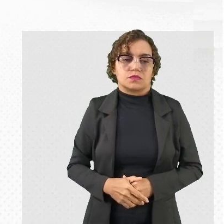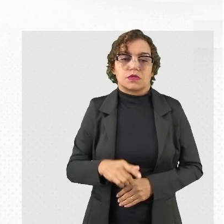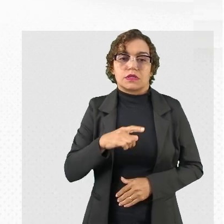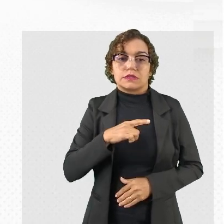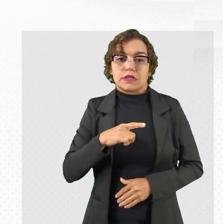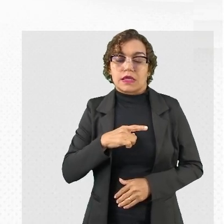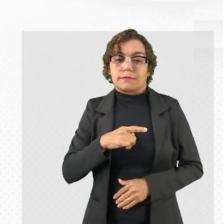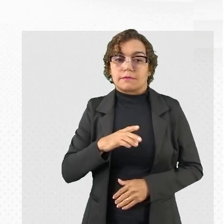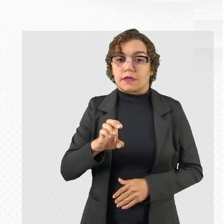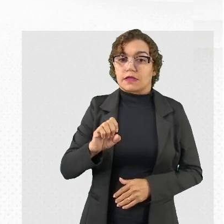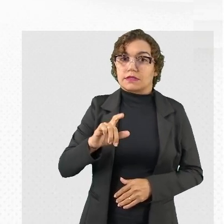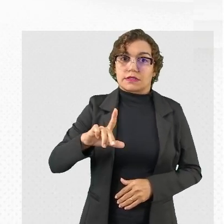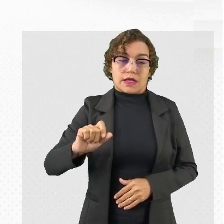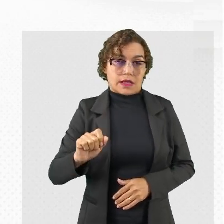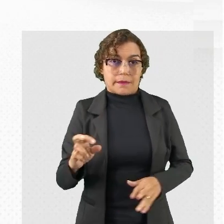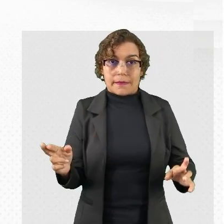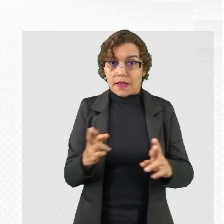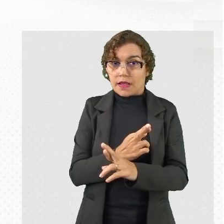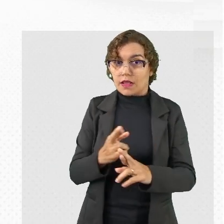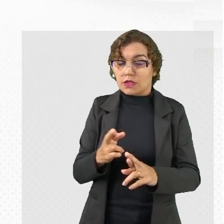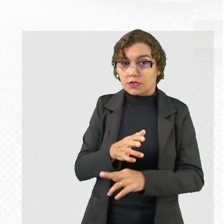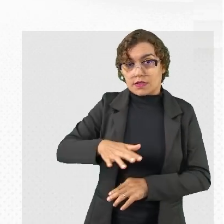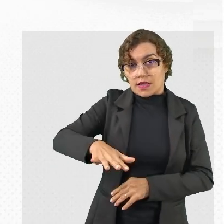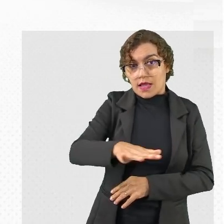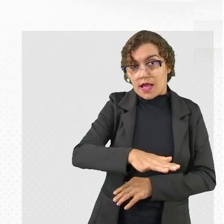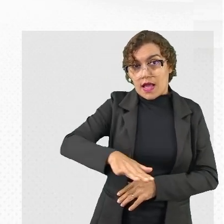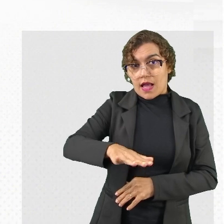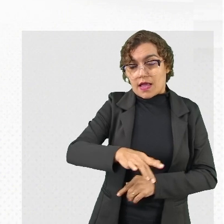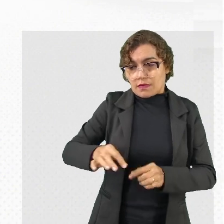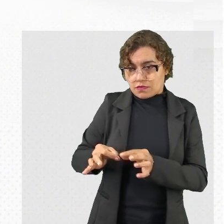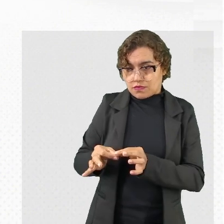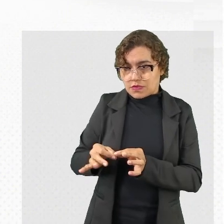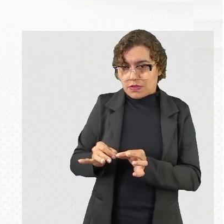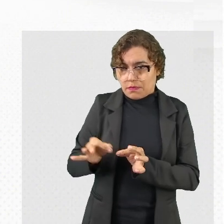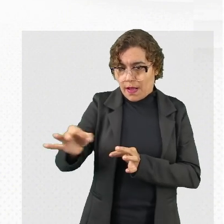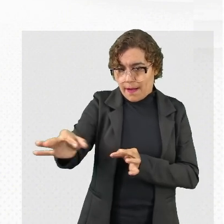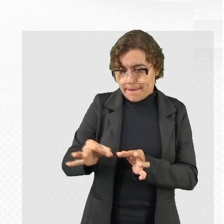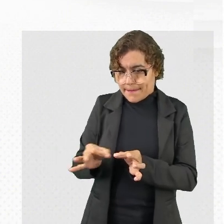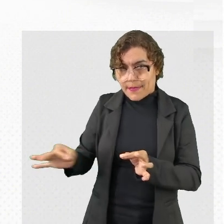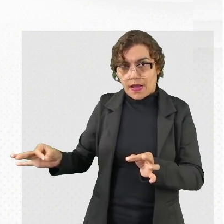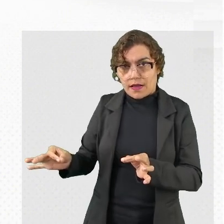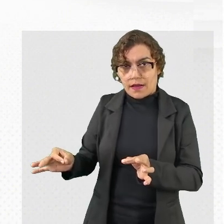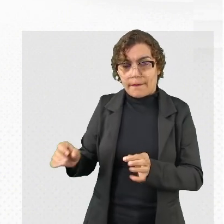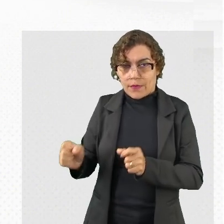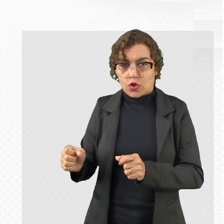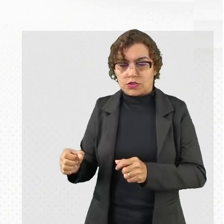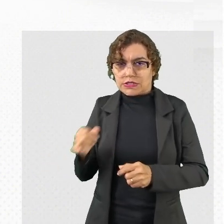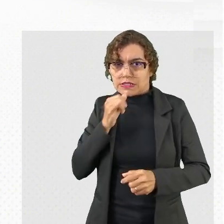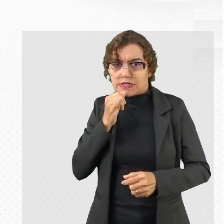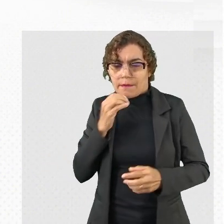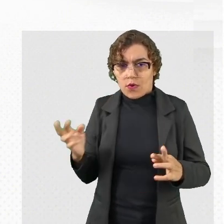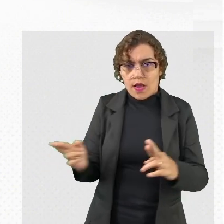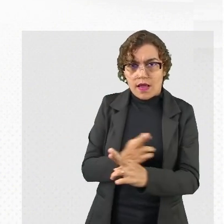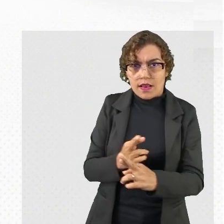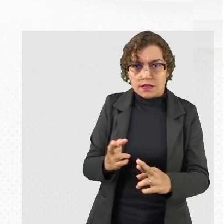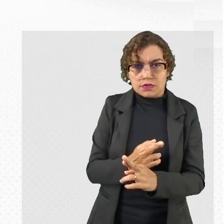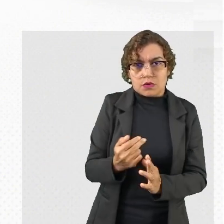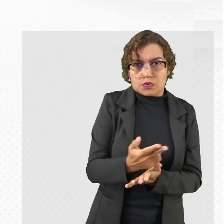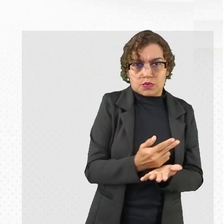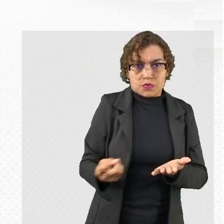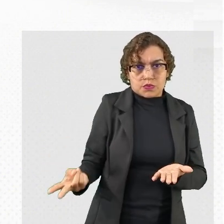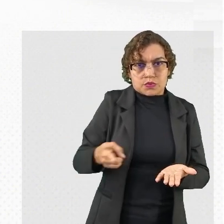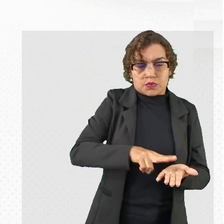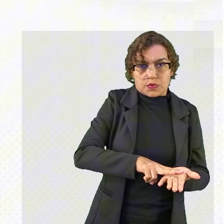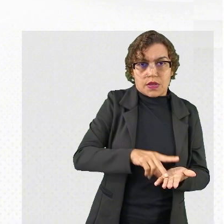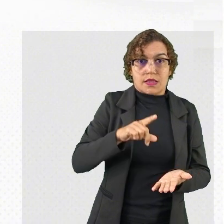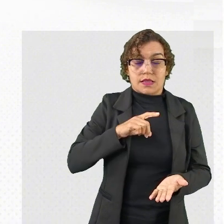escala para relacionar área, né? Você pode fazer também. Tá? Só lembrando que a área também é uma relação de